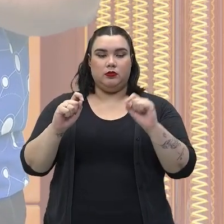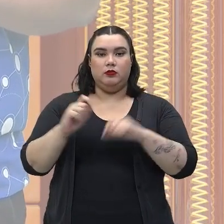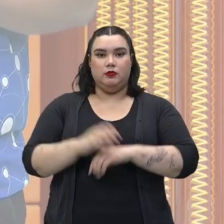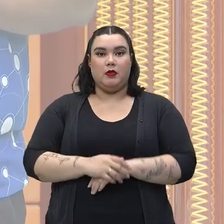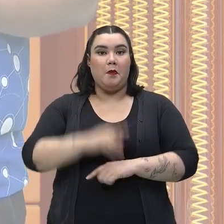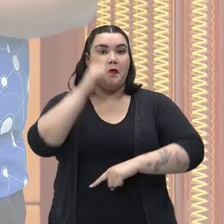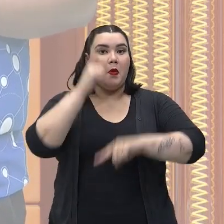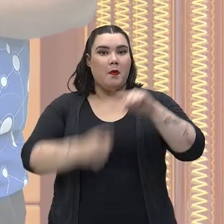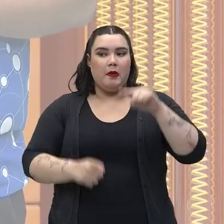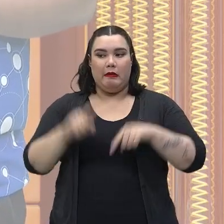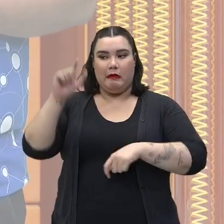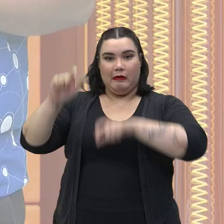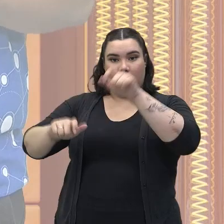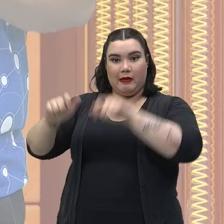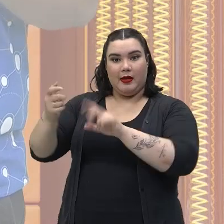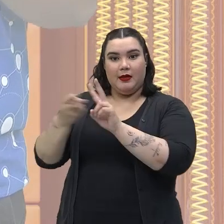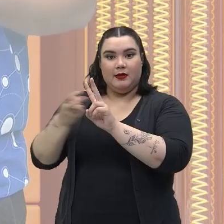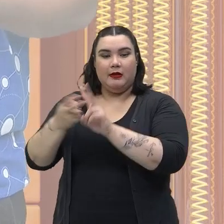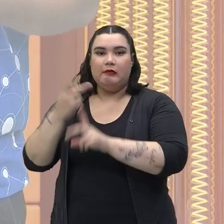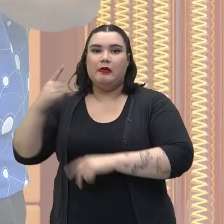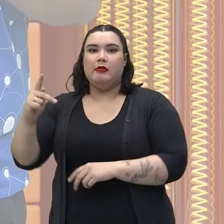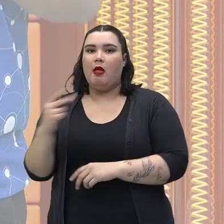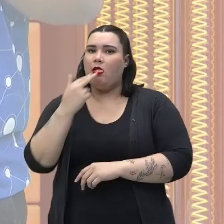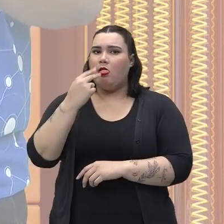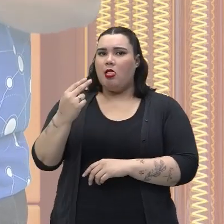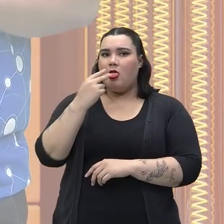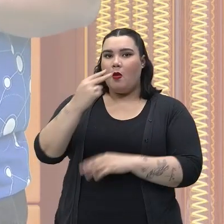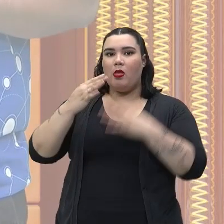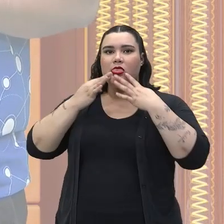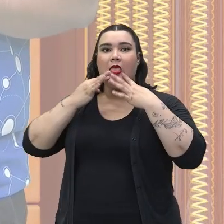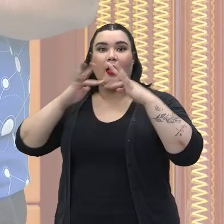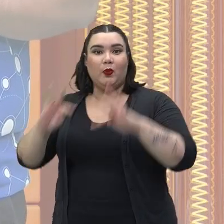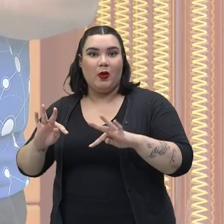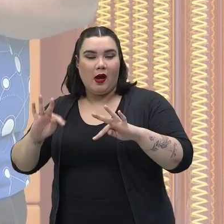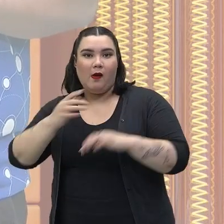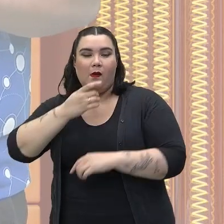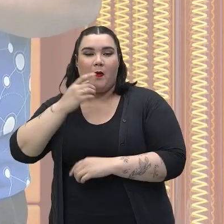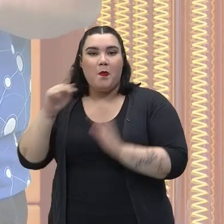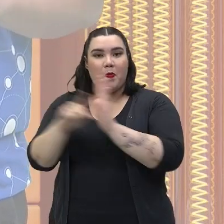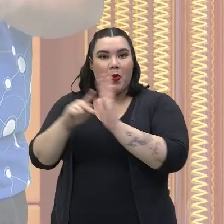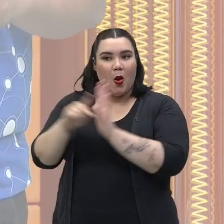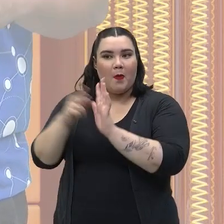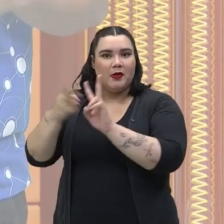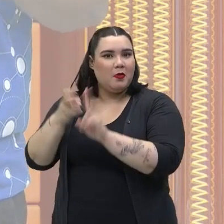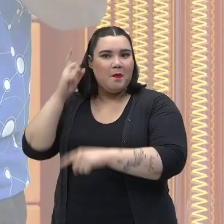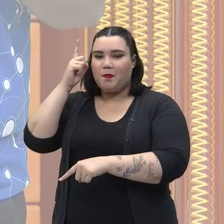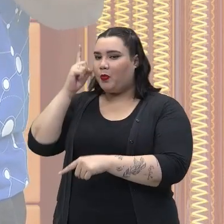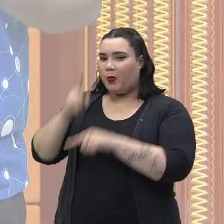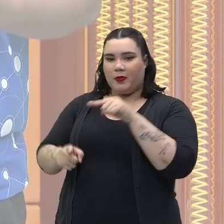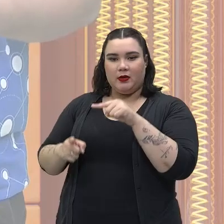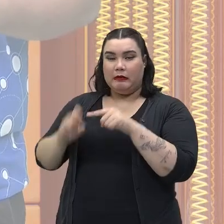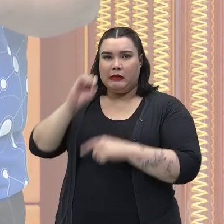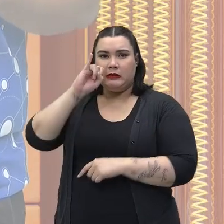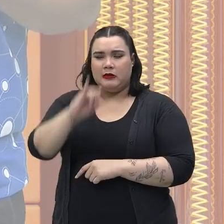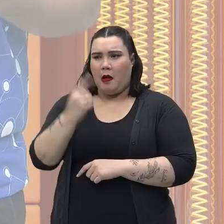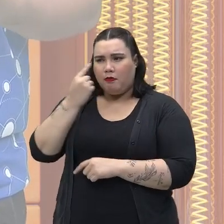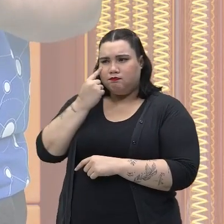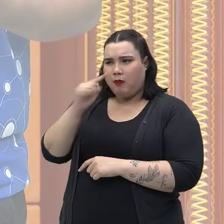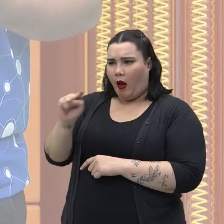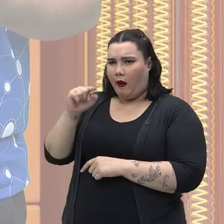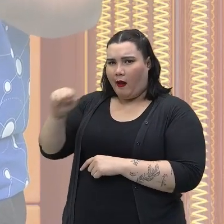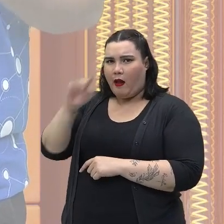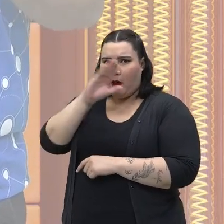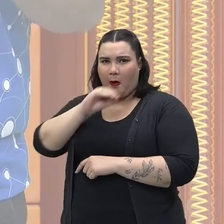os indígenas falassem suas línguas maternas, que tinham que falar o português. Inclusive, algum indígena que fosse pego falando sua